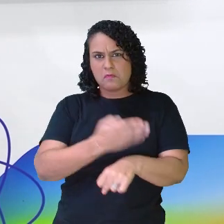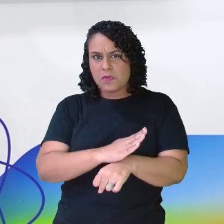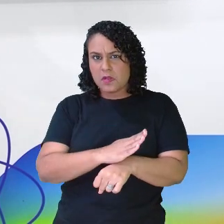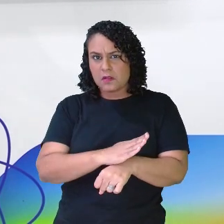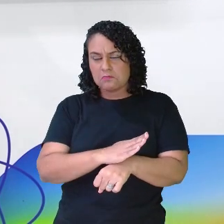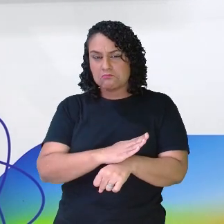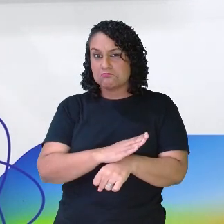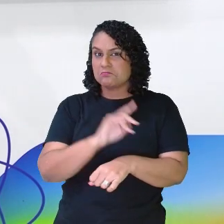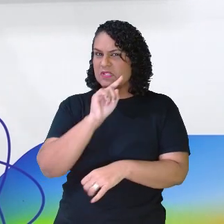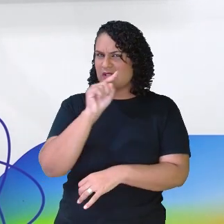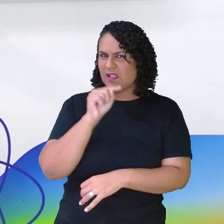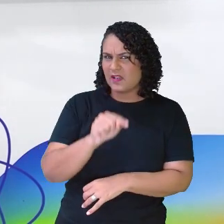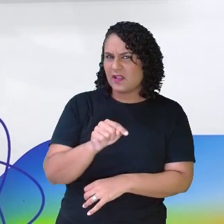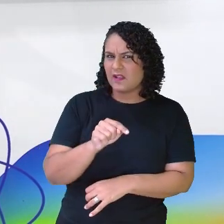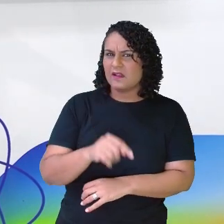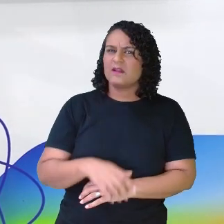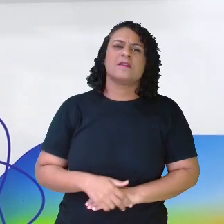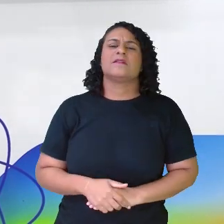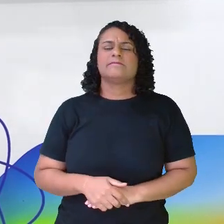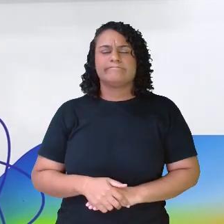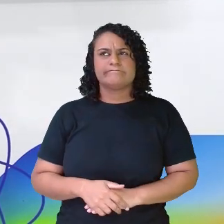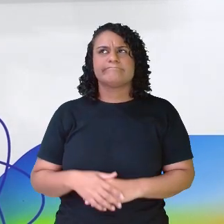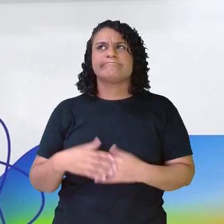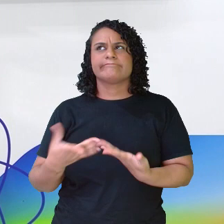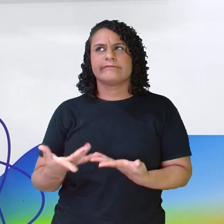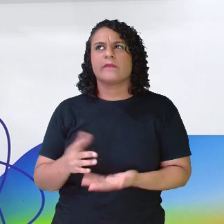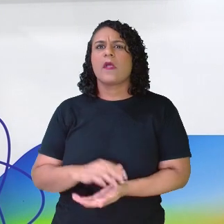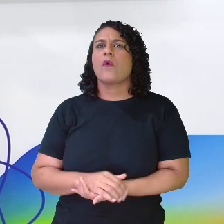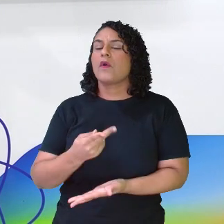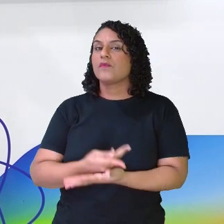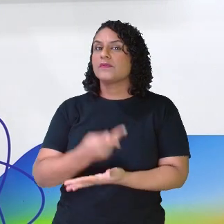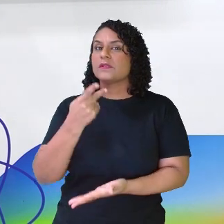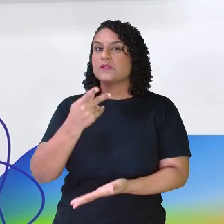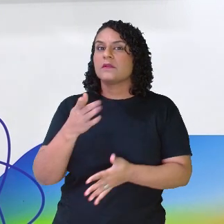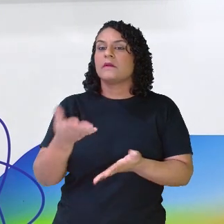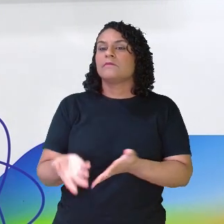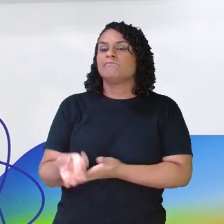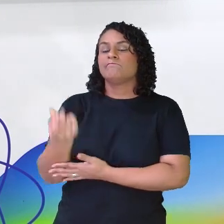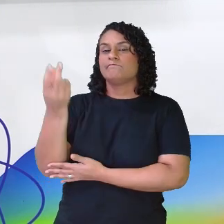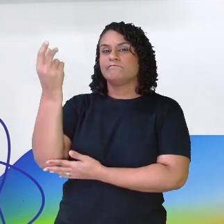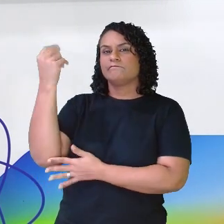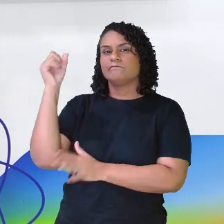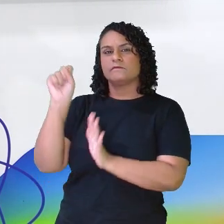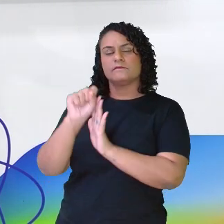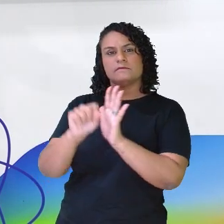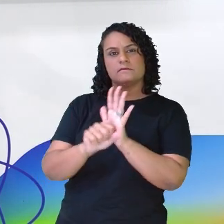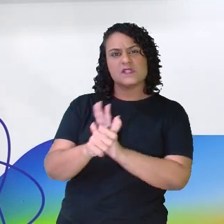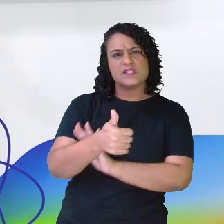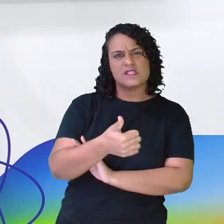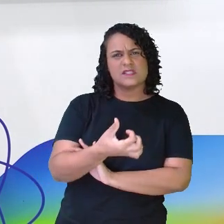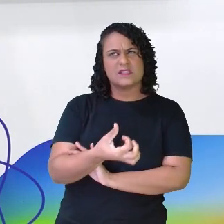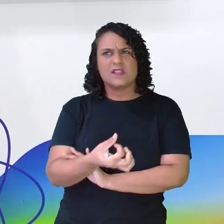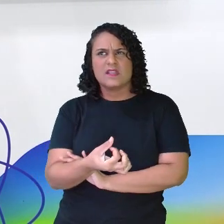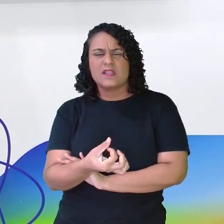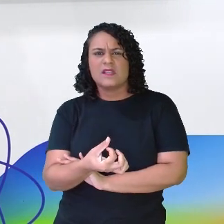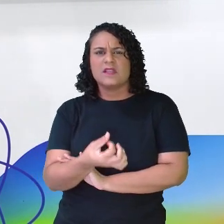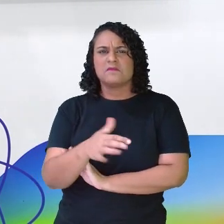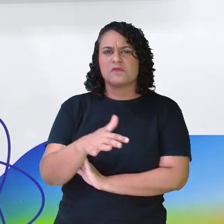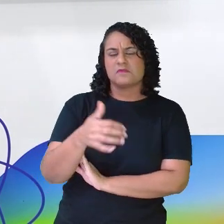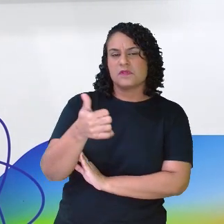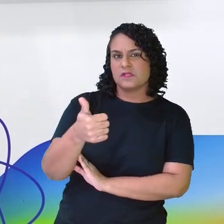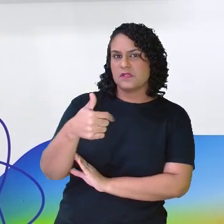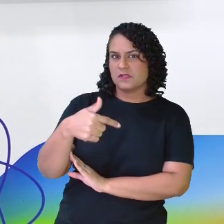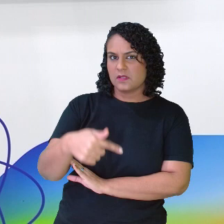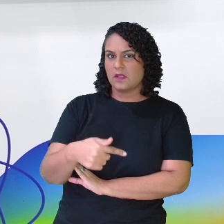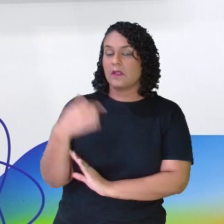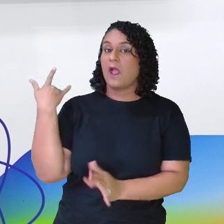Ou seja, algo que estava lá no passado, né? Século XVII, século XVI, nós temos ainda